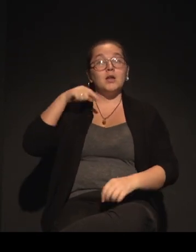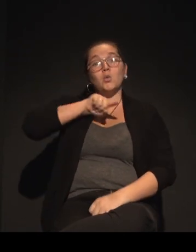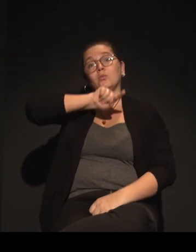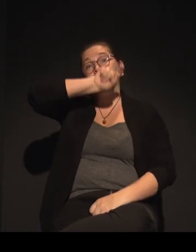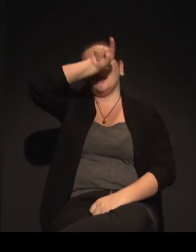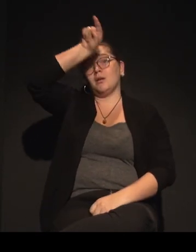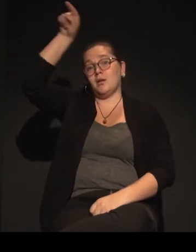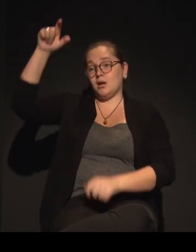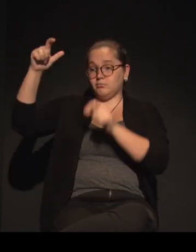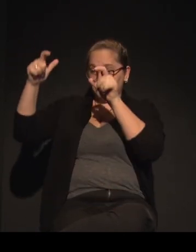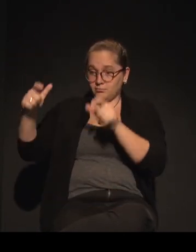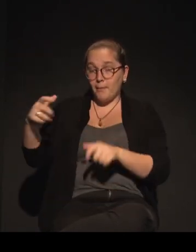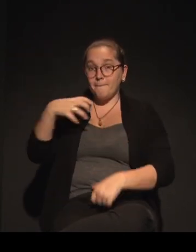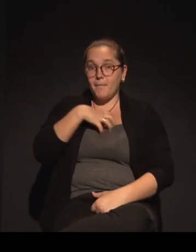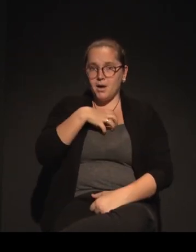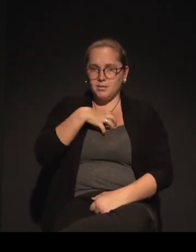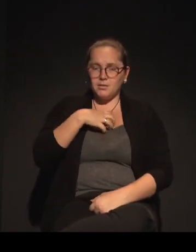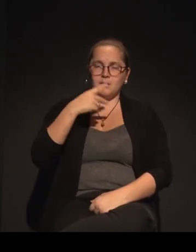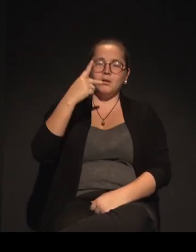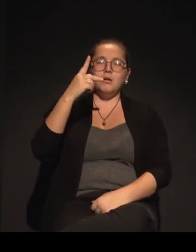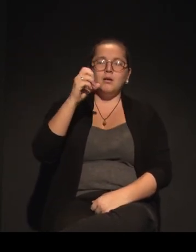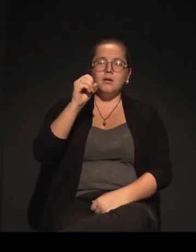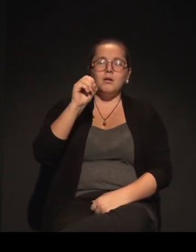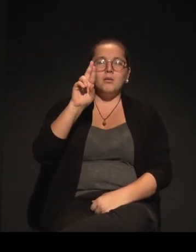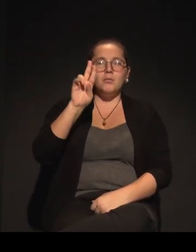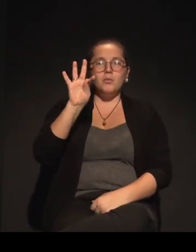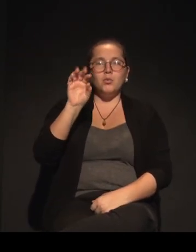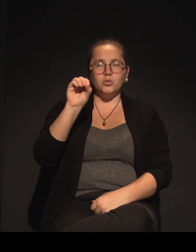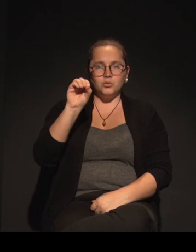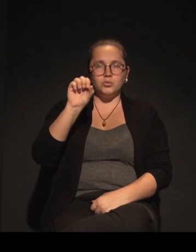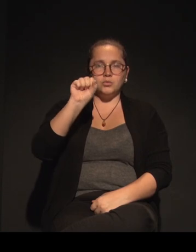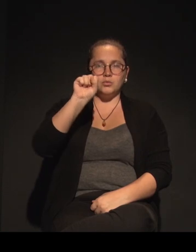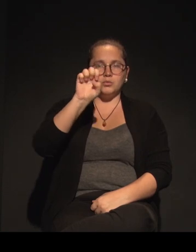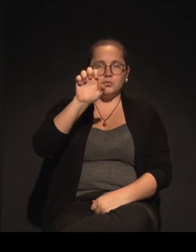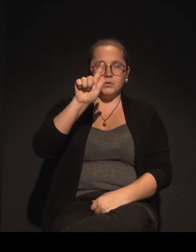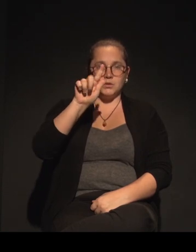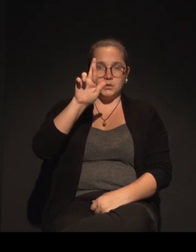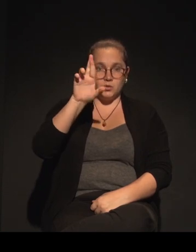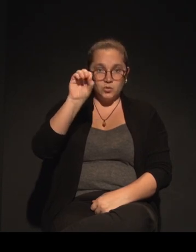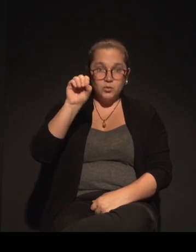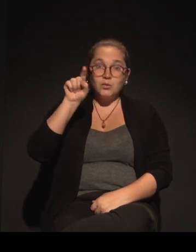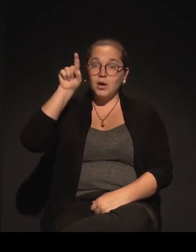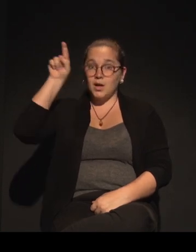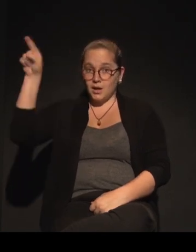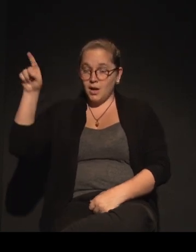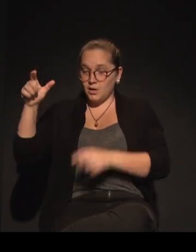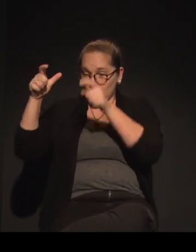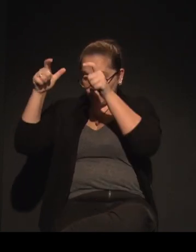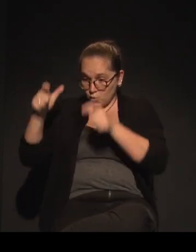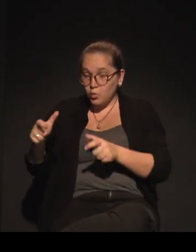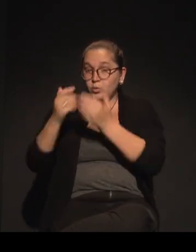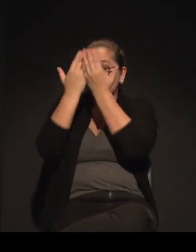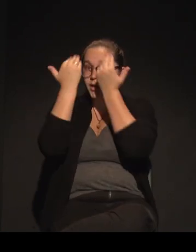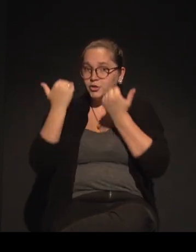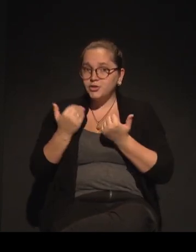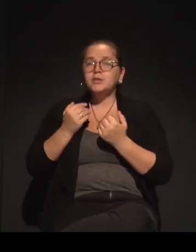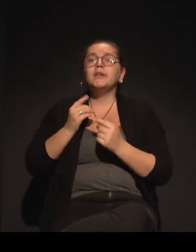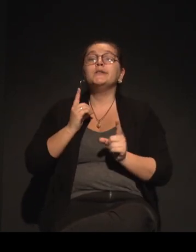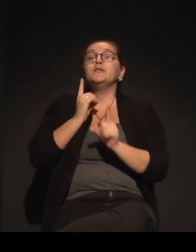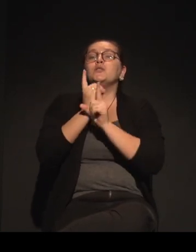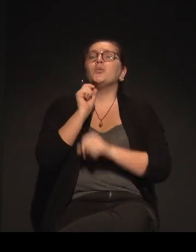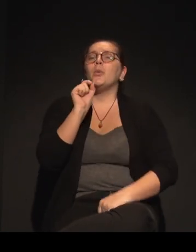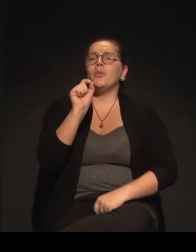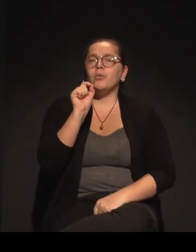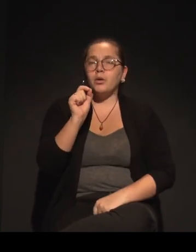seguro netter onde os povos indígenas descobrir os portugueses a